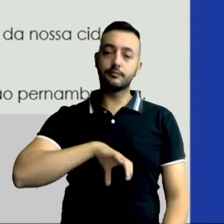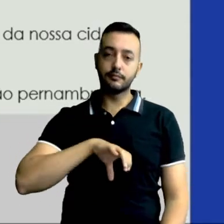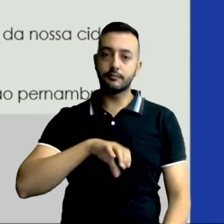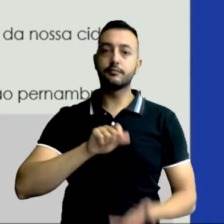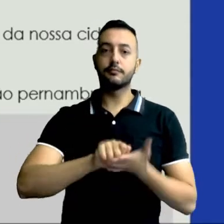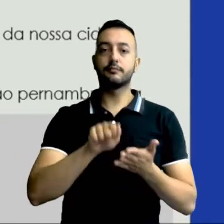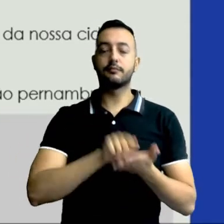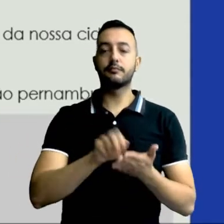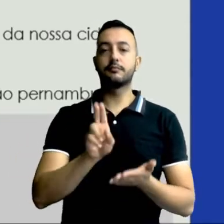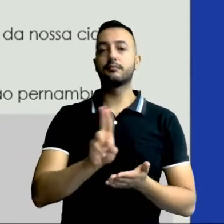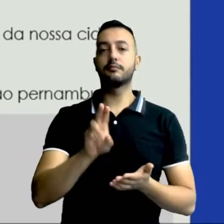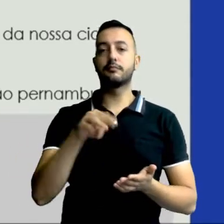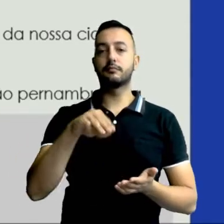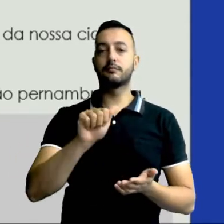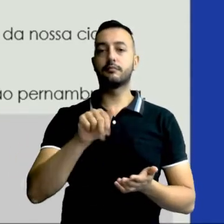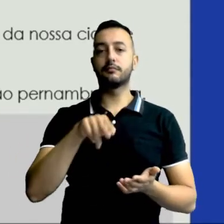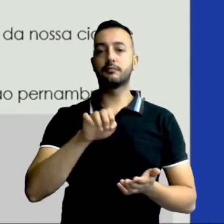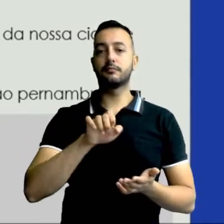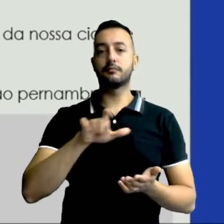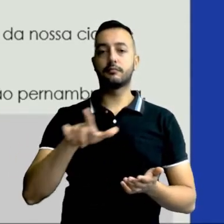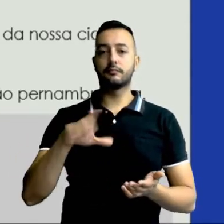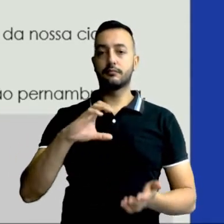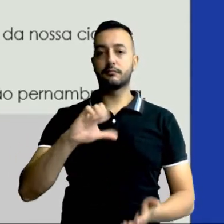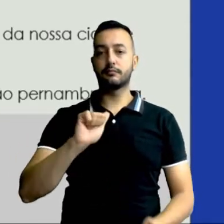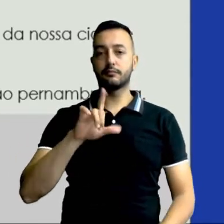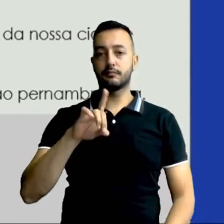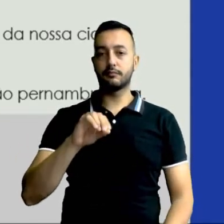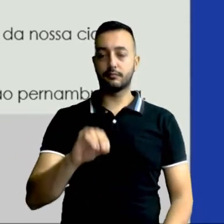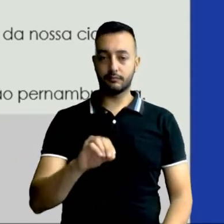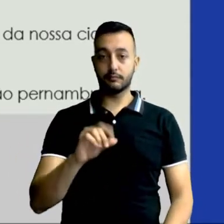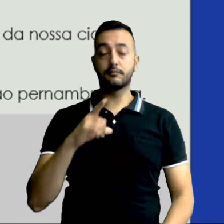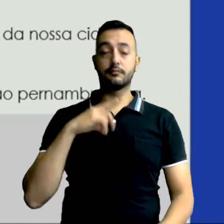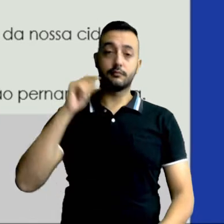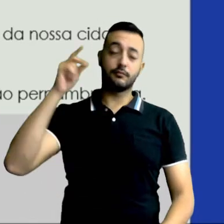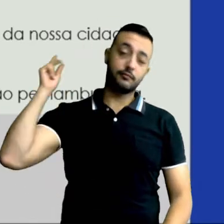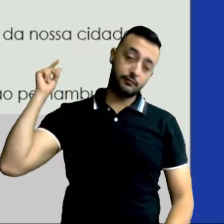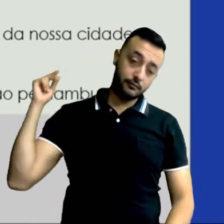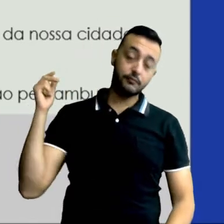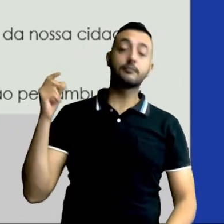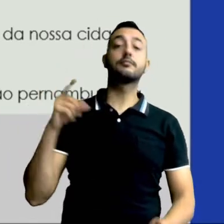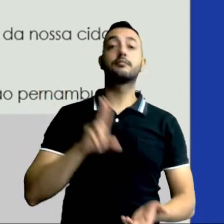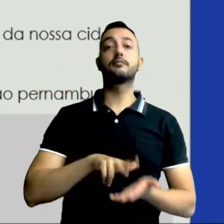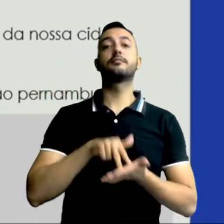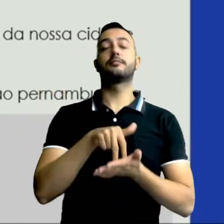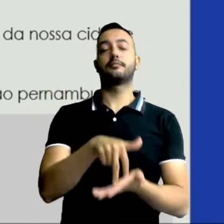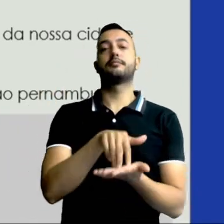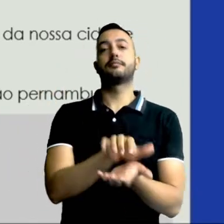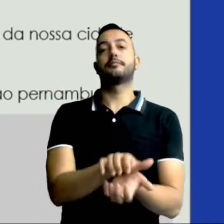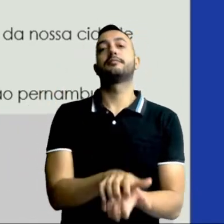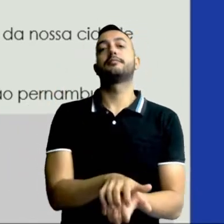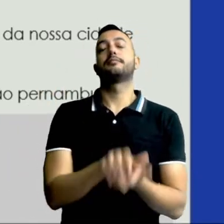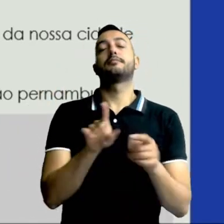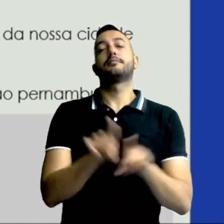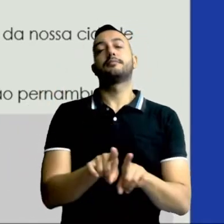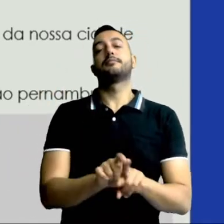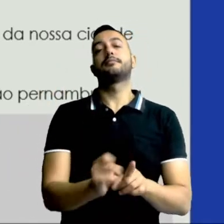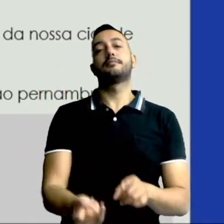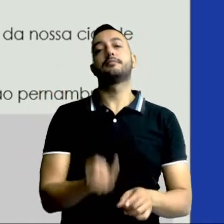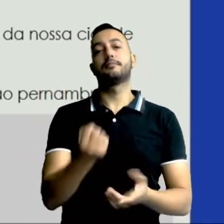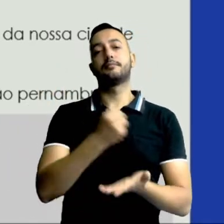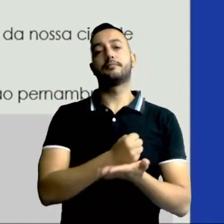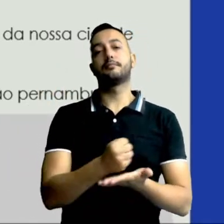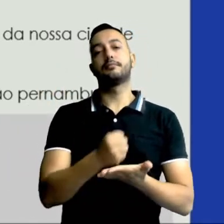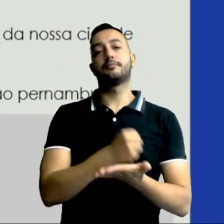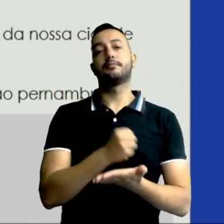escrito por Manuel Calado o cronista português da época da Insurreição Pernambucana e se trata também de um importante